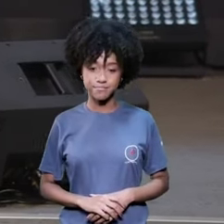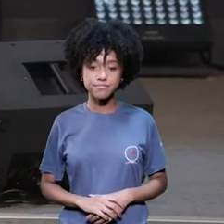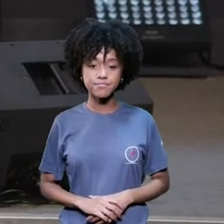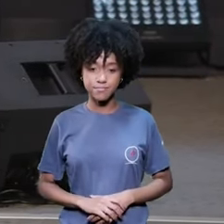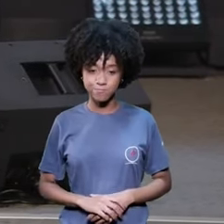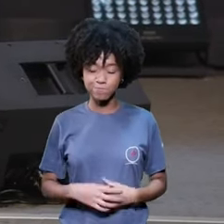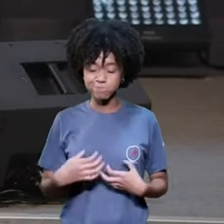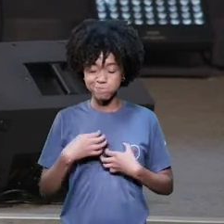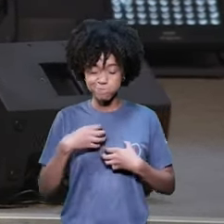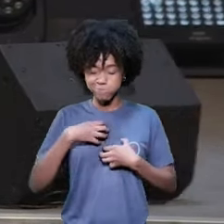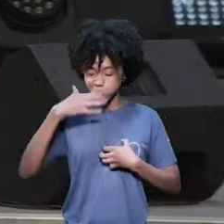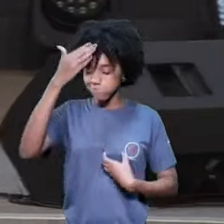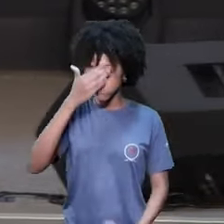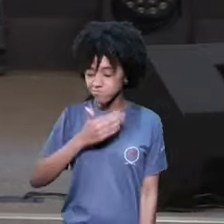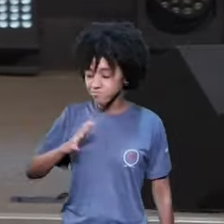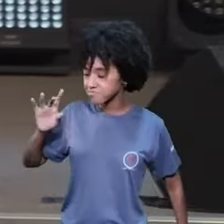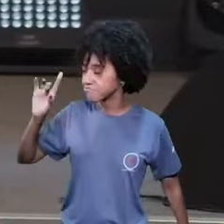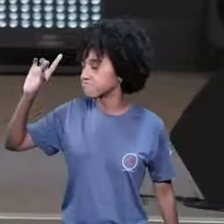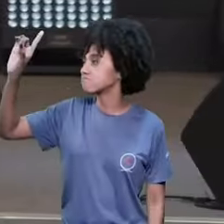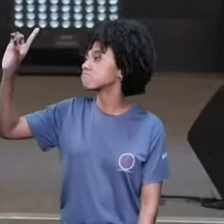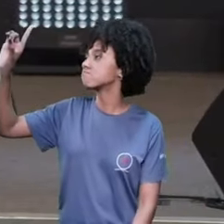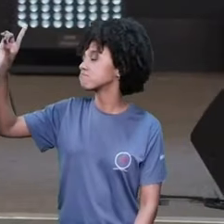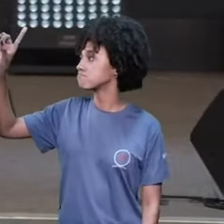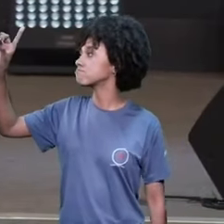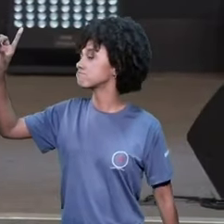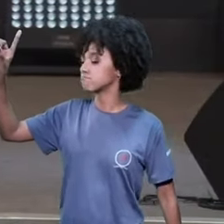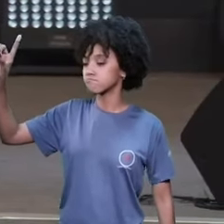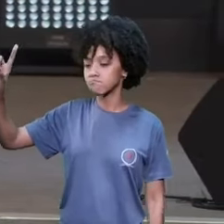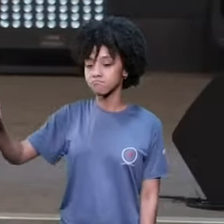Estou sentindo a presença dele aqui.